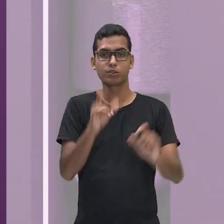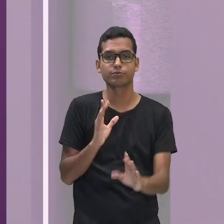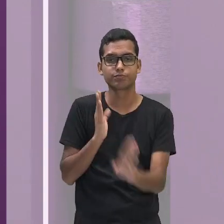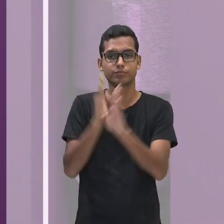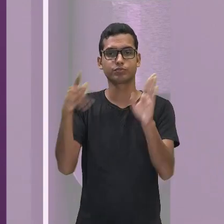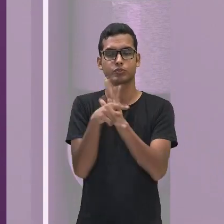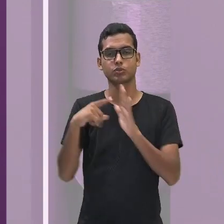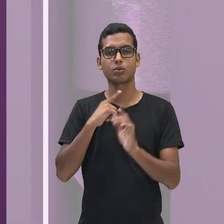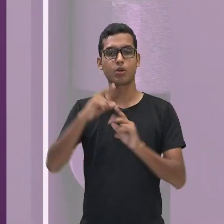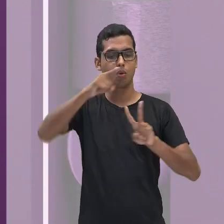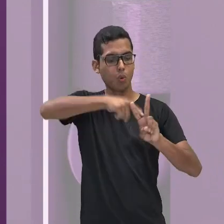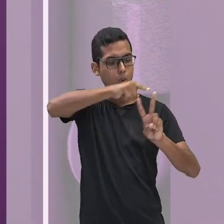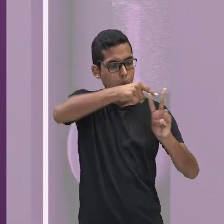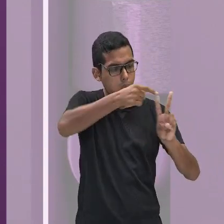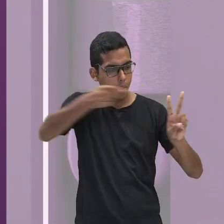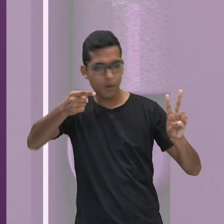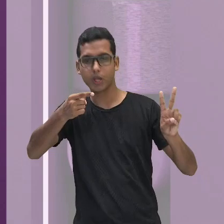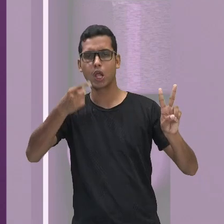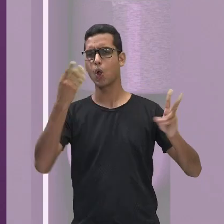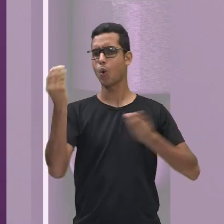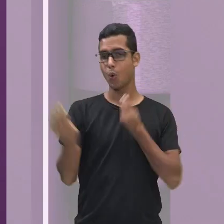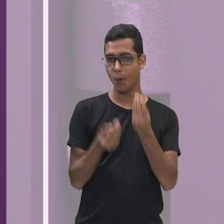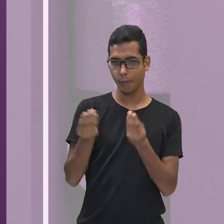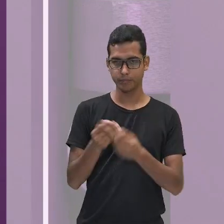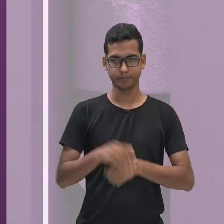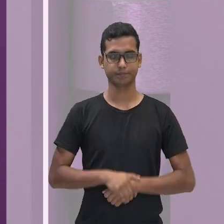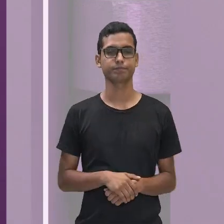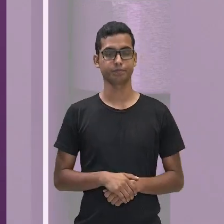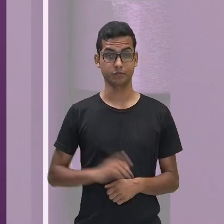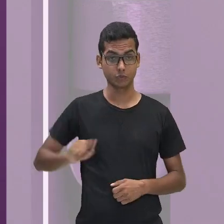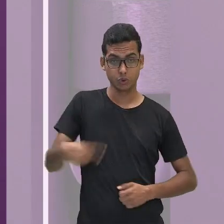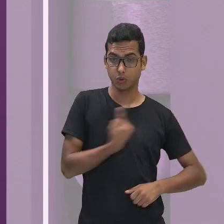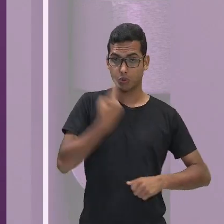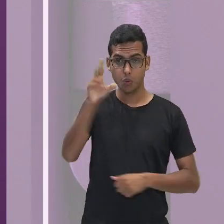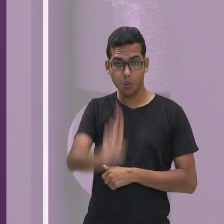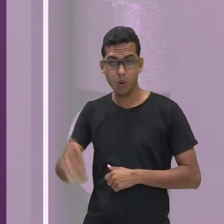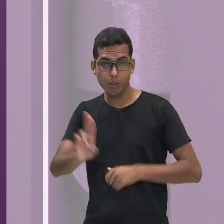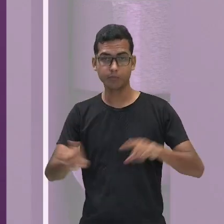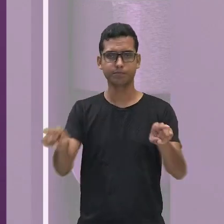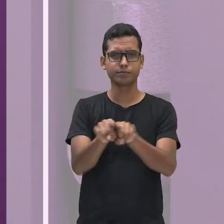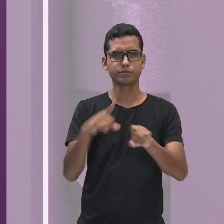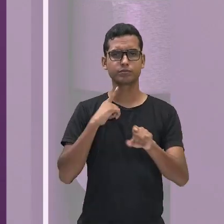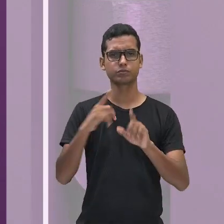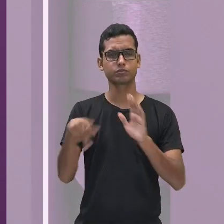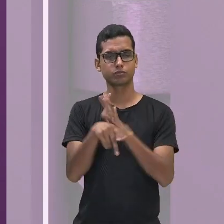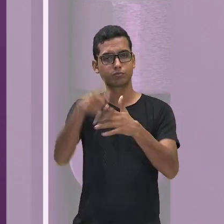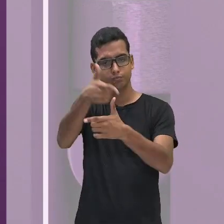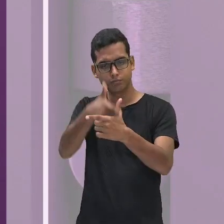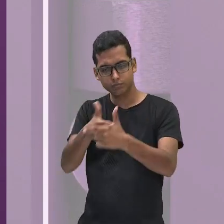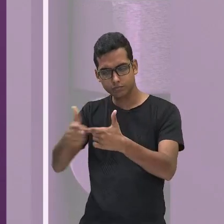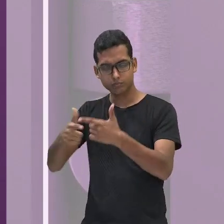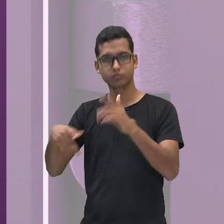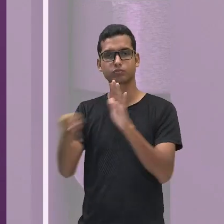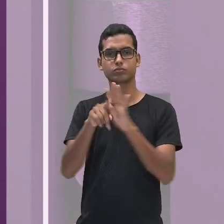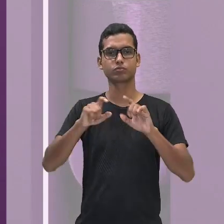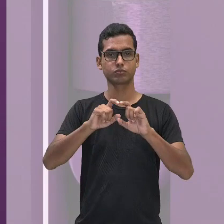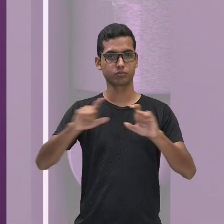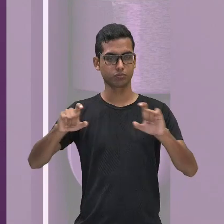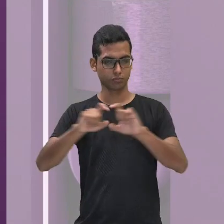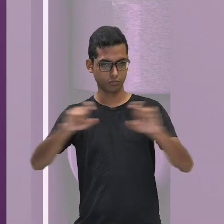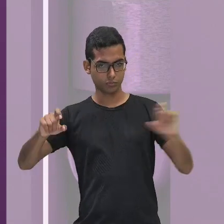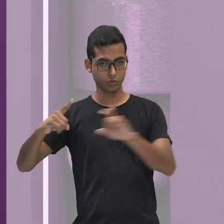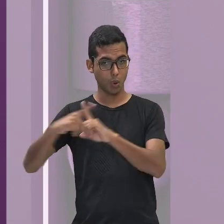tá bom? Como é que nós vamos fazer isso? Ó, a gente pode utilizar, inclusive, a divisão polinomial. Depois